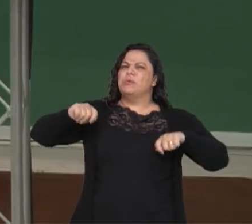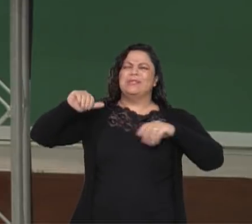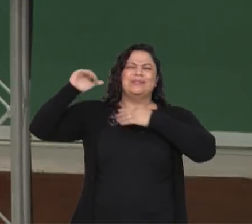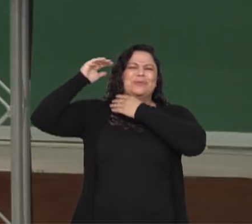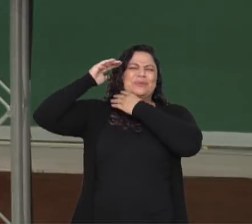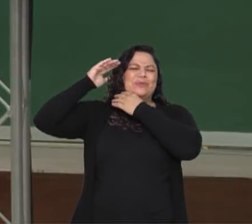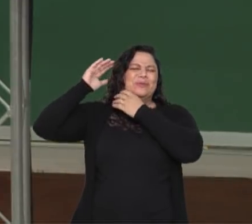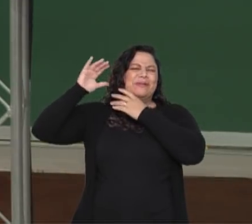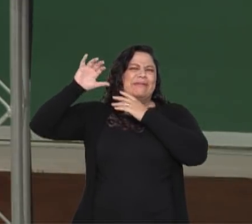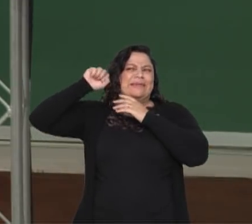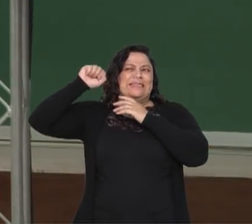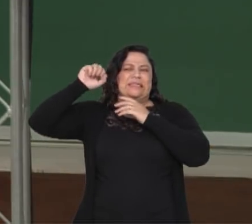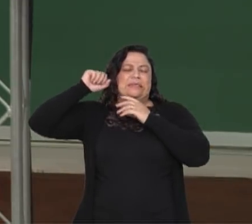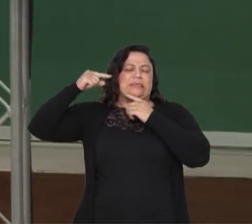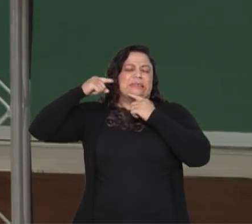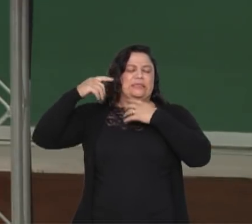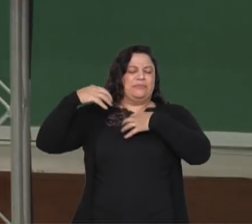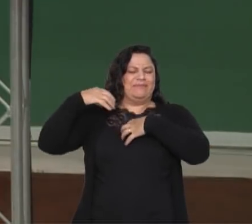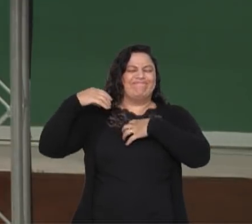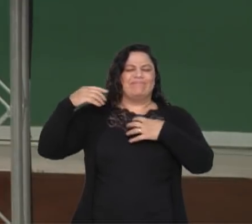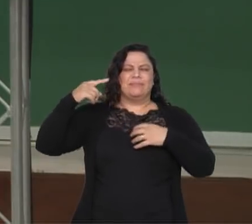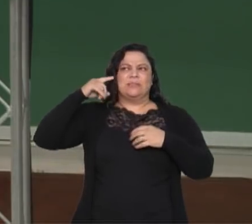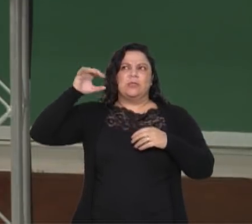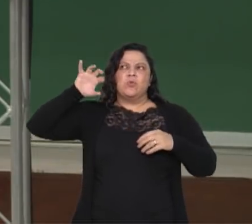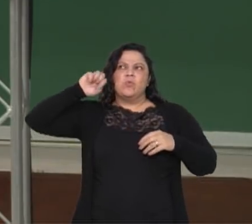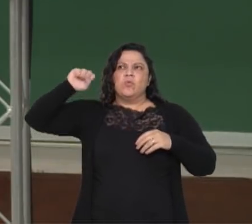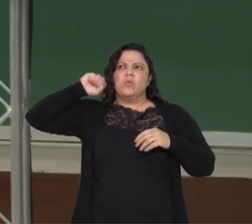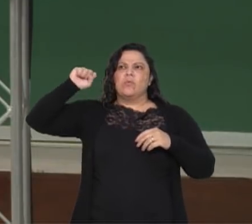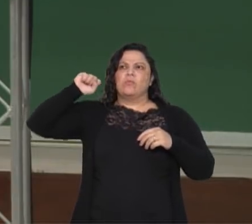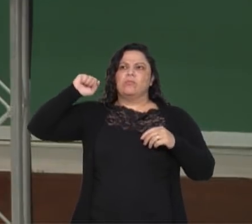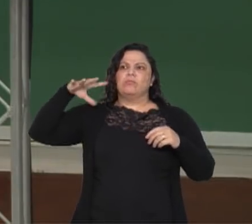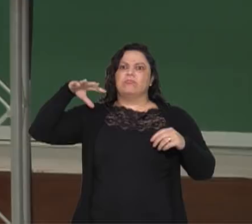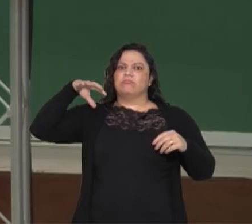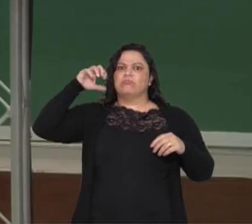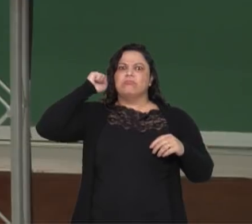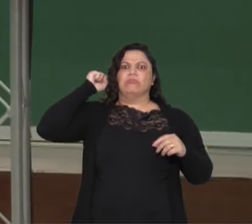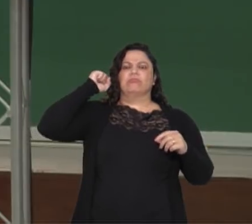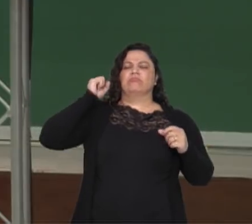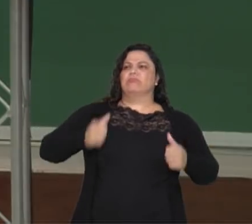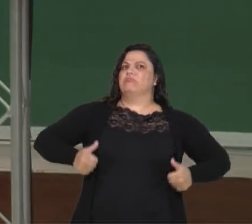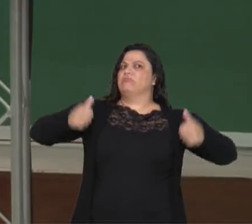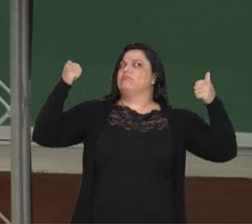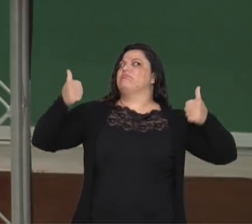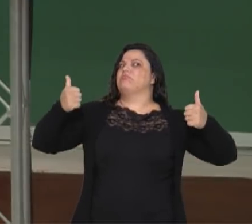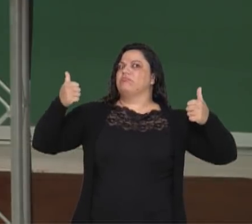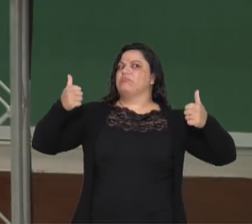sensível, esses animais, como cachorro, gato.